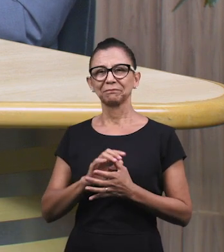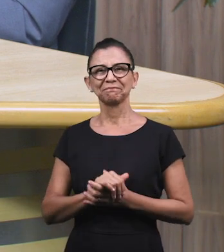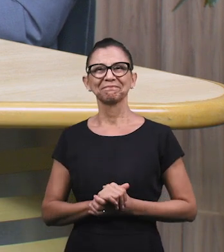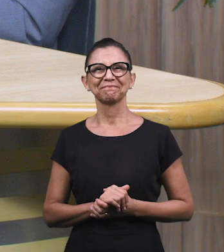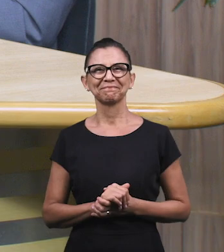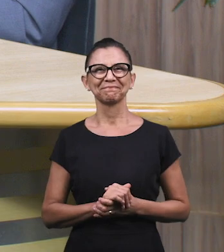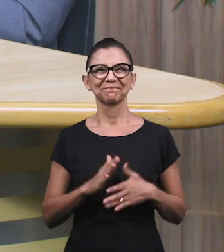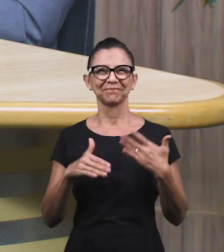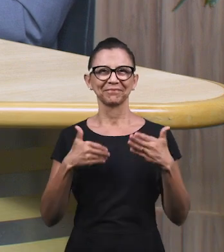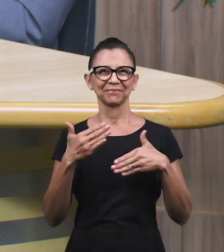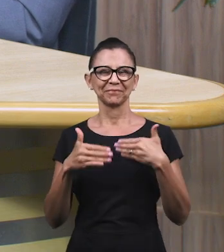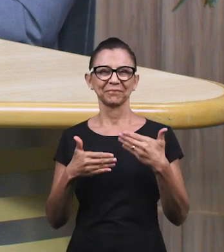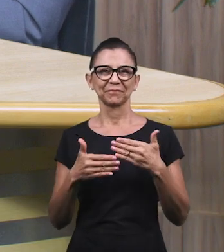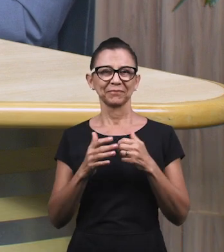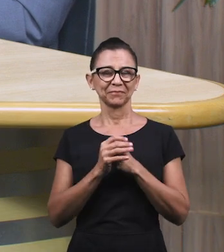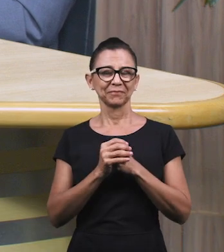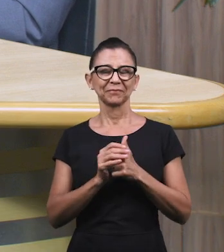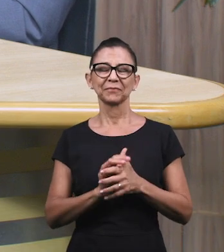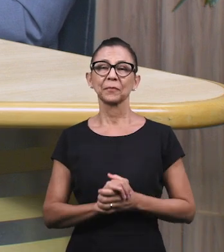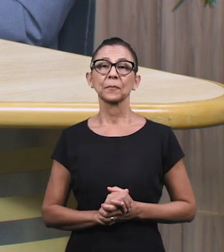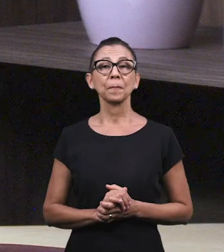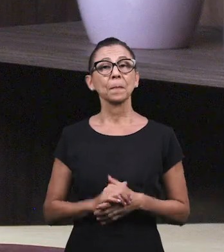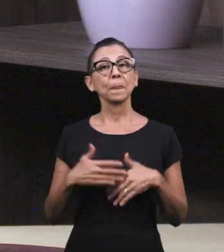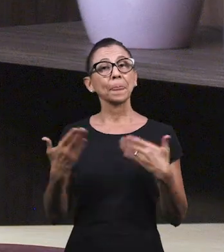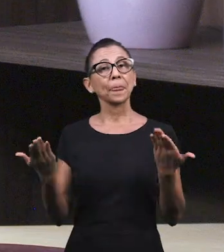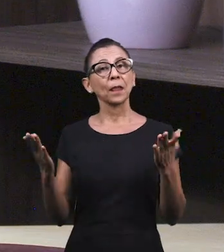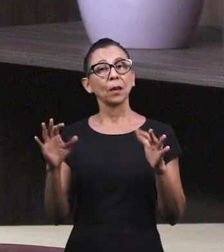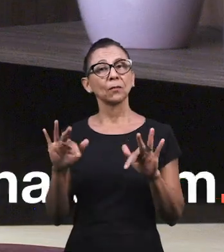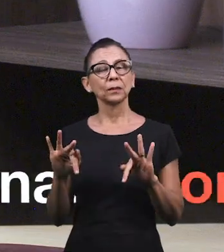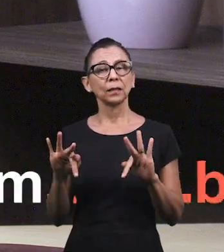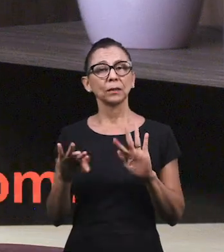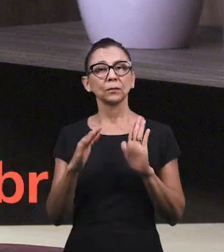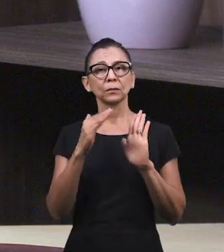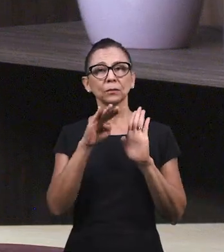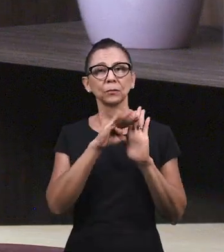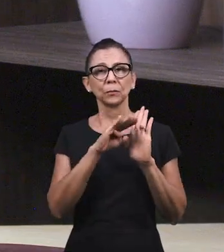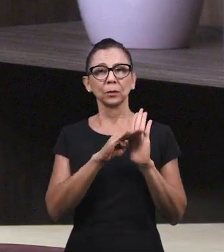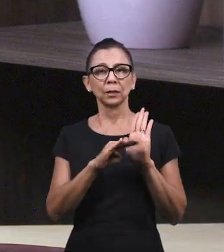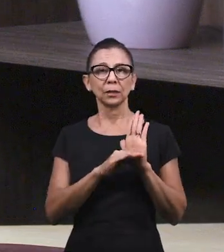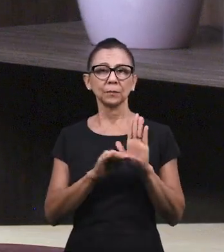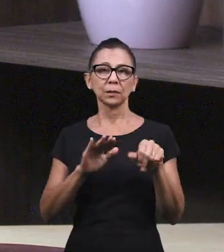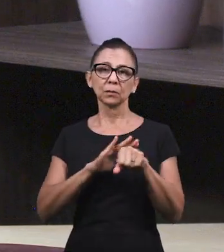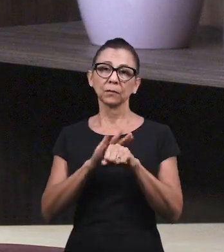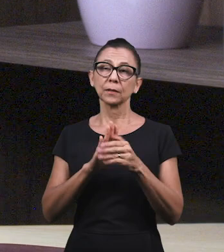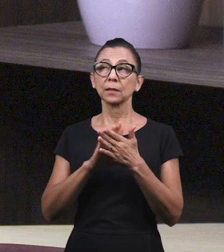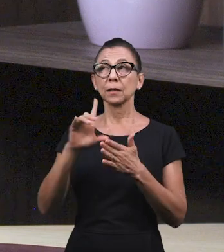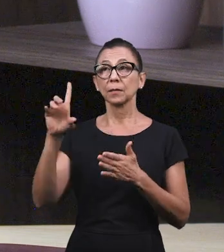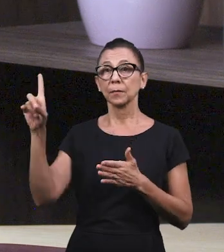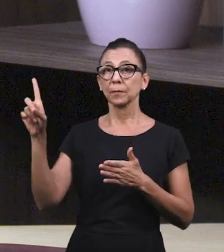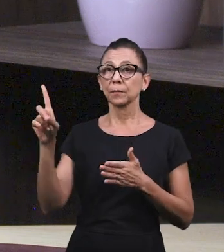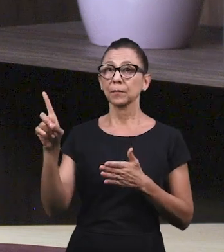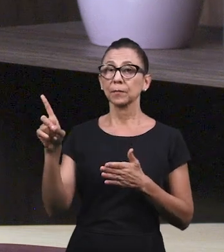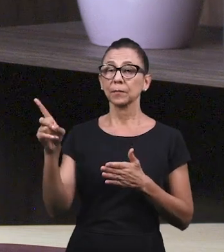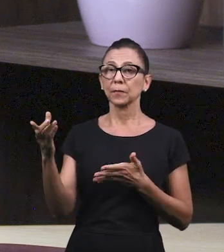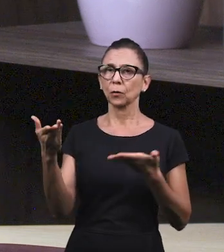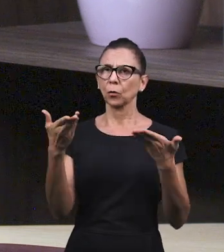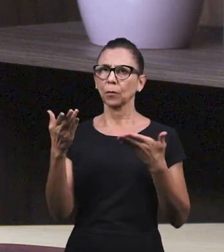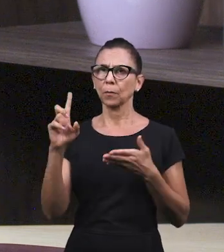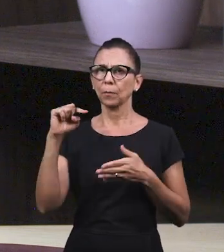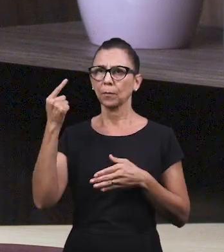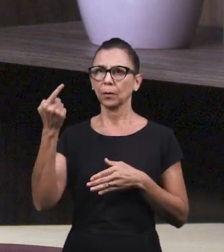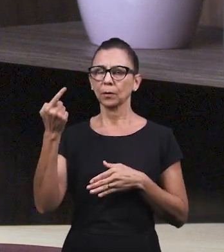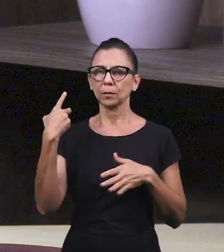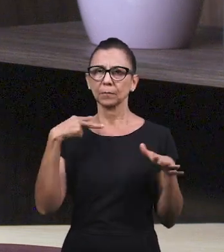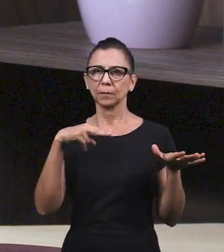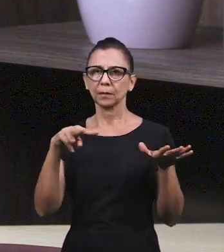Palavra de Deus. Será uma grande alegria. Amém. Estamos assim chegando ao final dessa edição do programa Conversas Bíblicas e já deixando o convite para você na